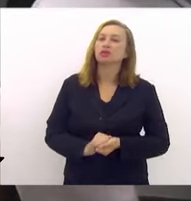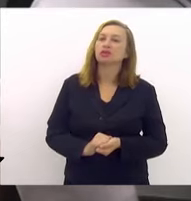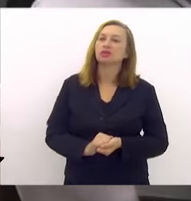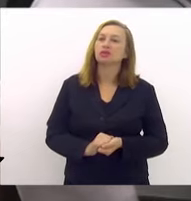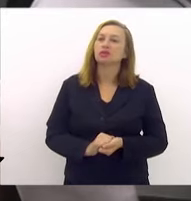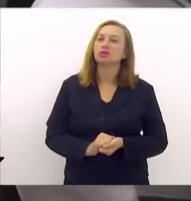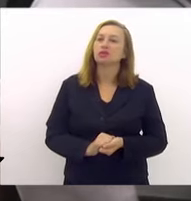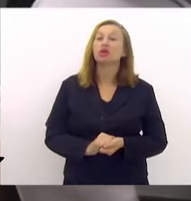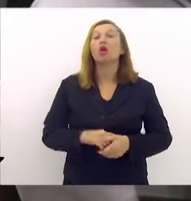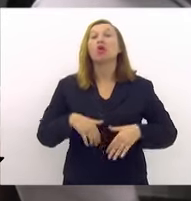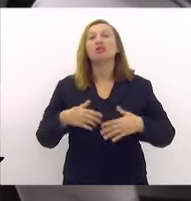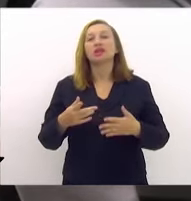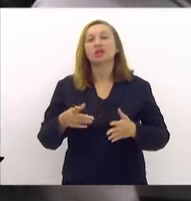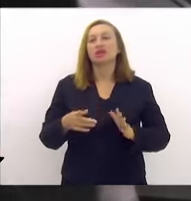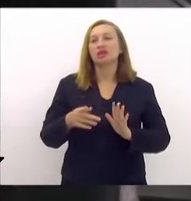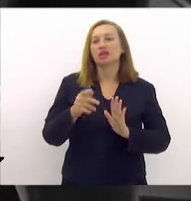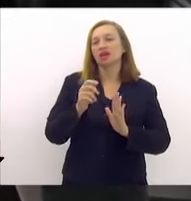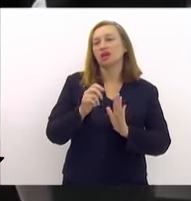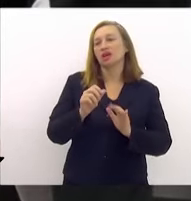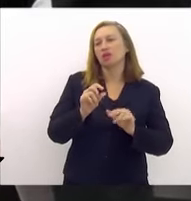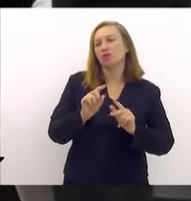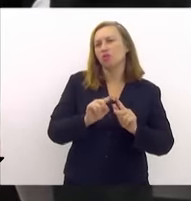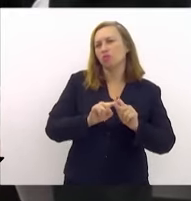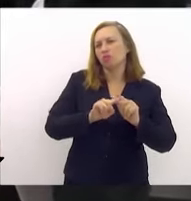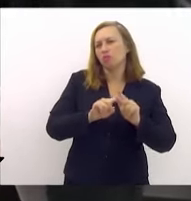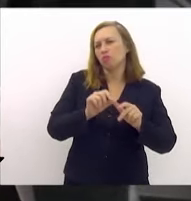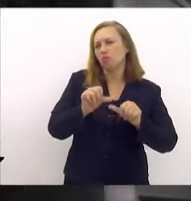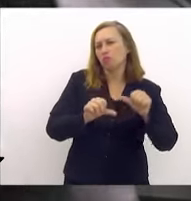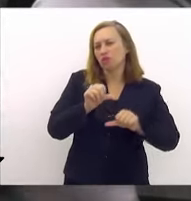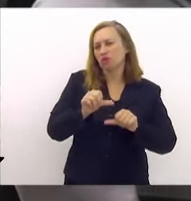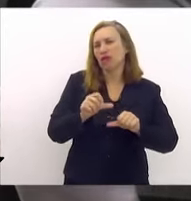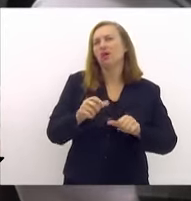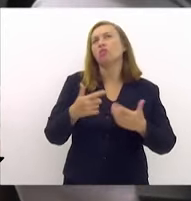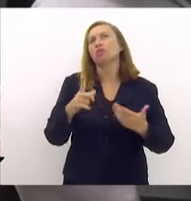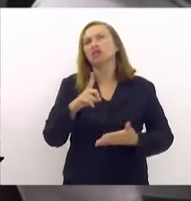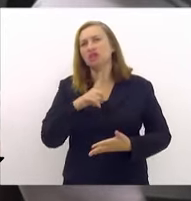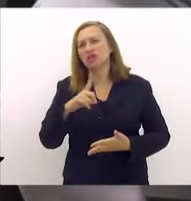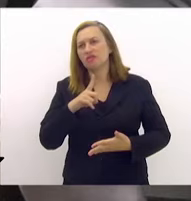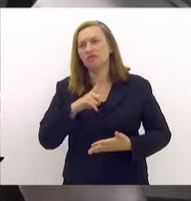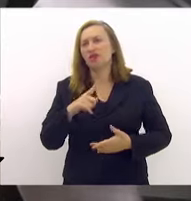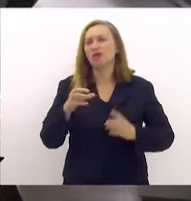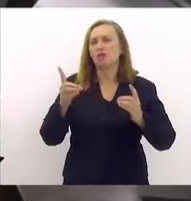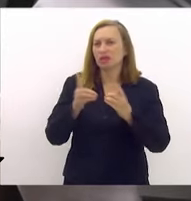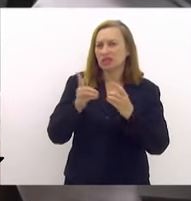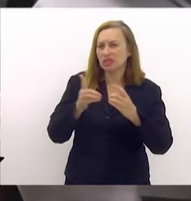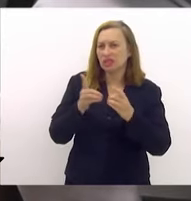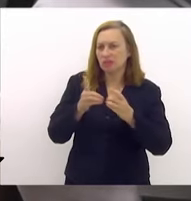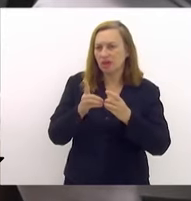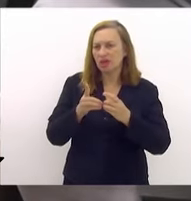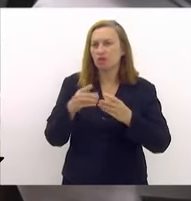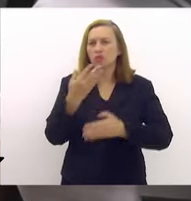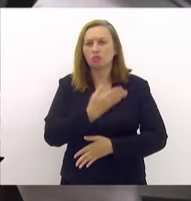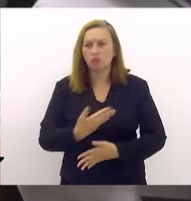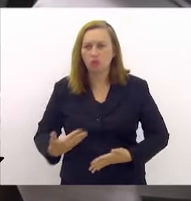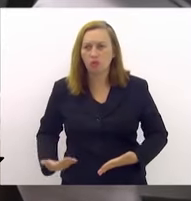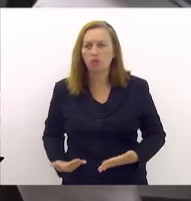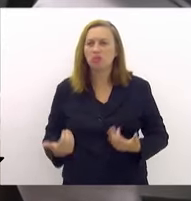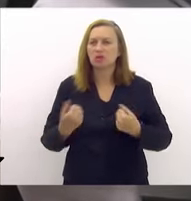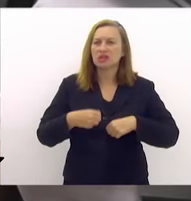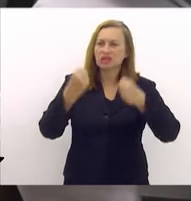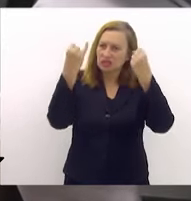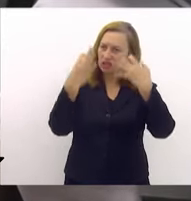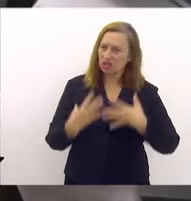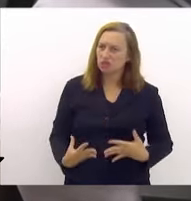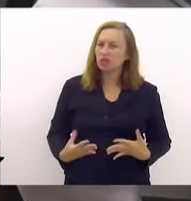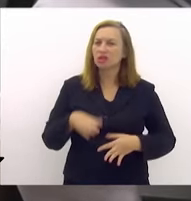colocar, quando houver algum tipo de prestação de serviço, de atendimento, que ele tem que, né, tem que estar claro que ele